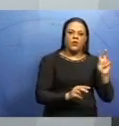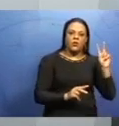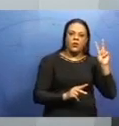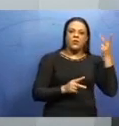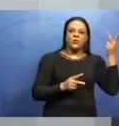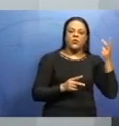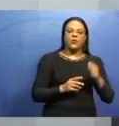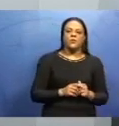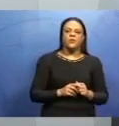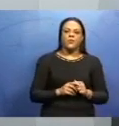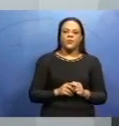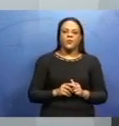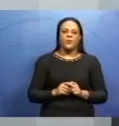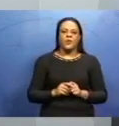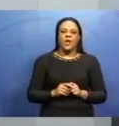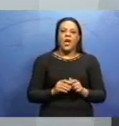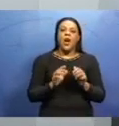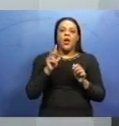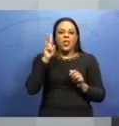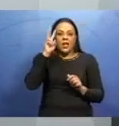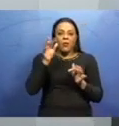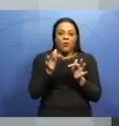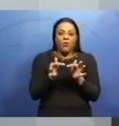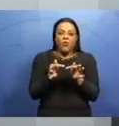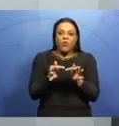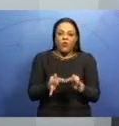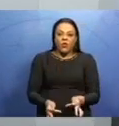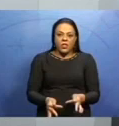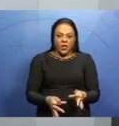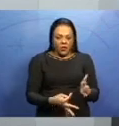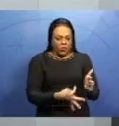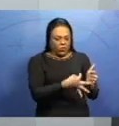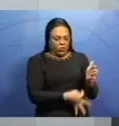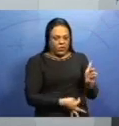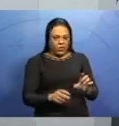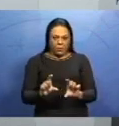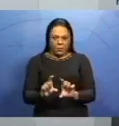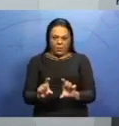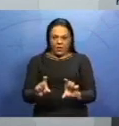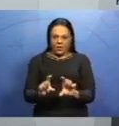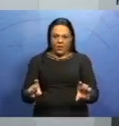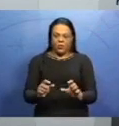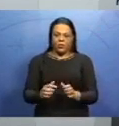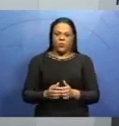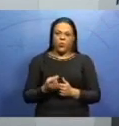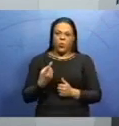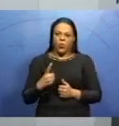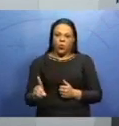parágrafo. Lembre-se bem. Final. O último parágrafo.